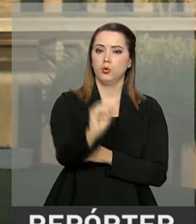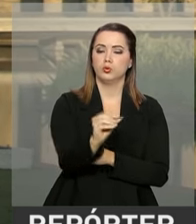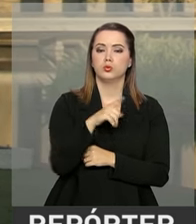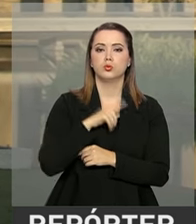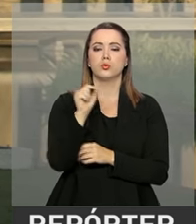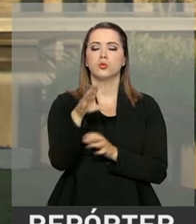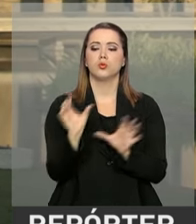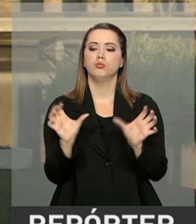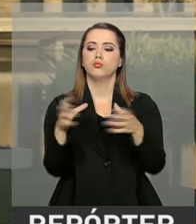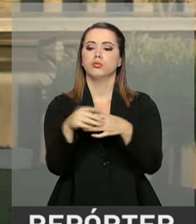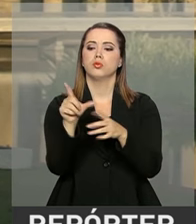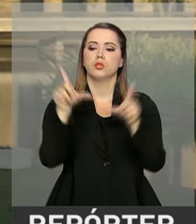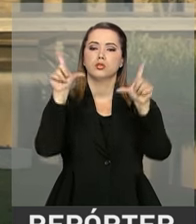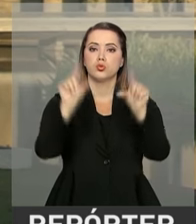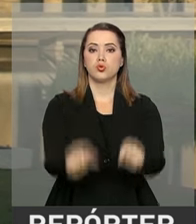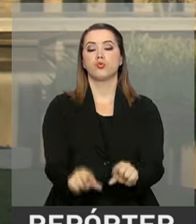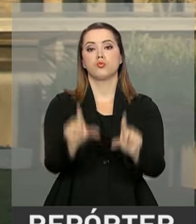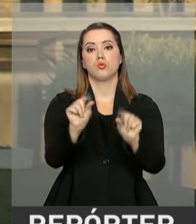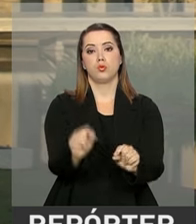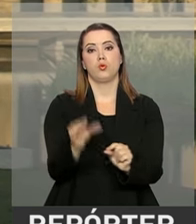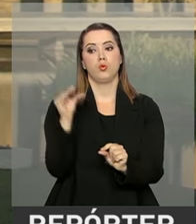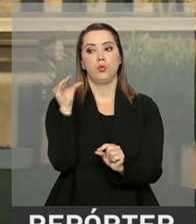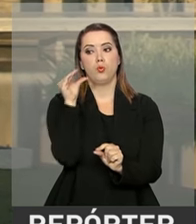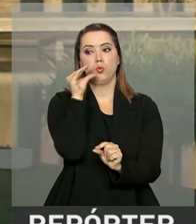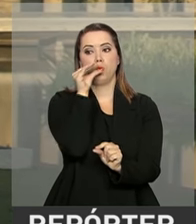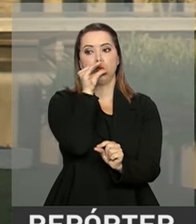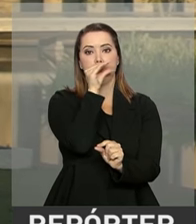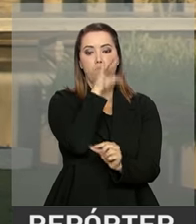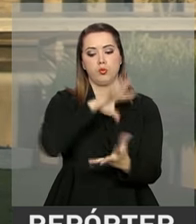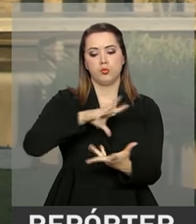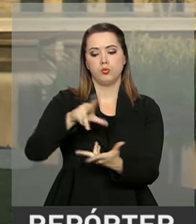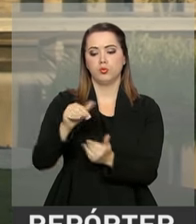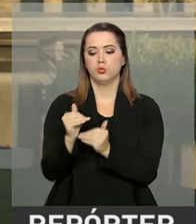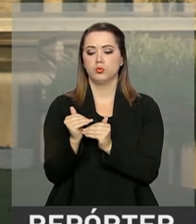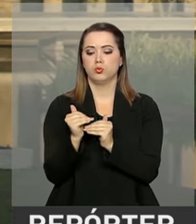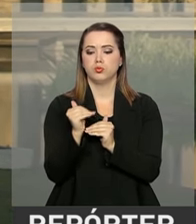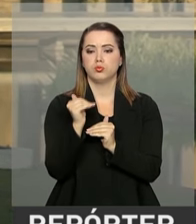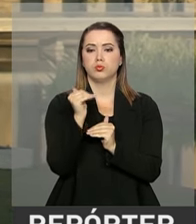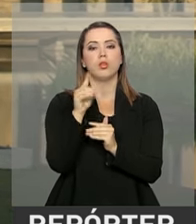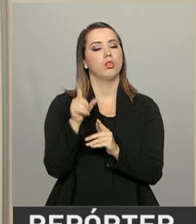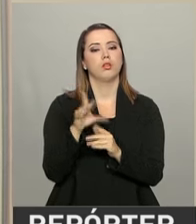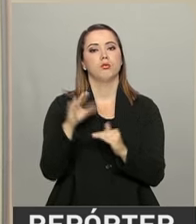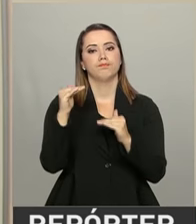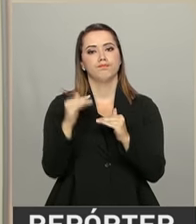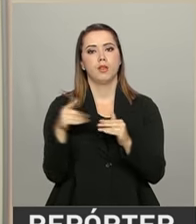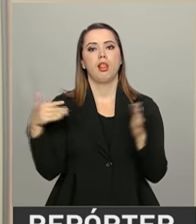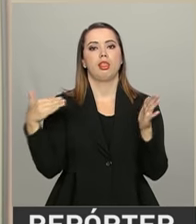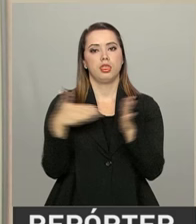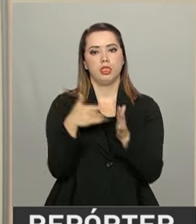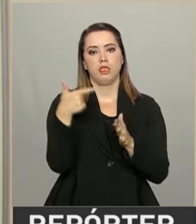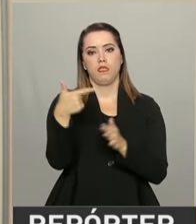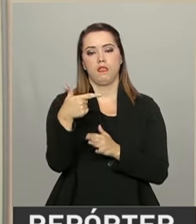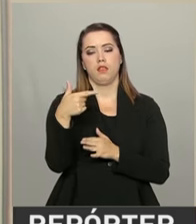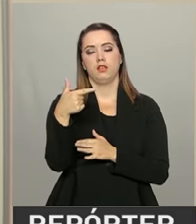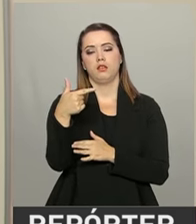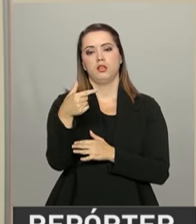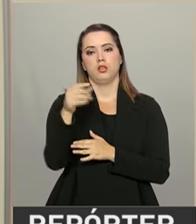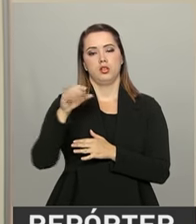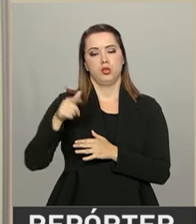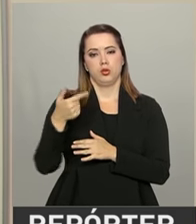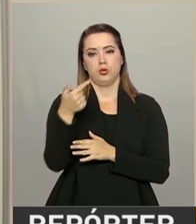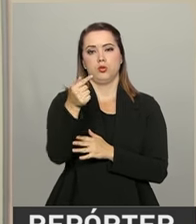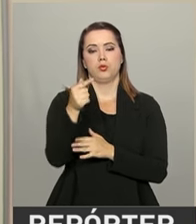quer limitar a elevação média da temperatura do planeta abaixo de 2ºC. Há a necessidade de nós